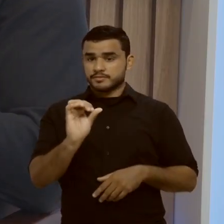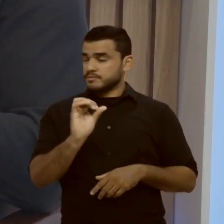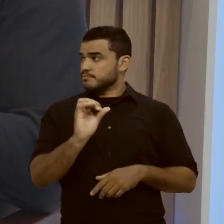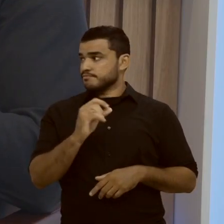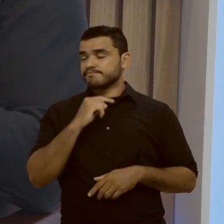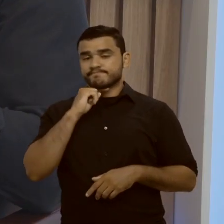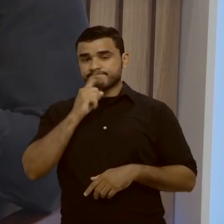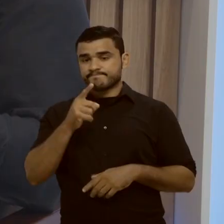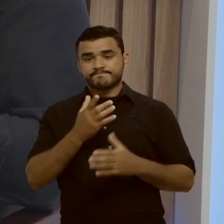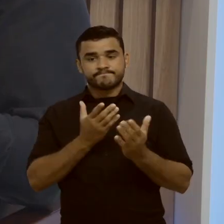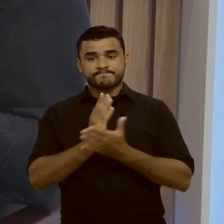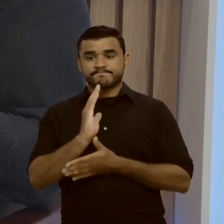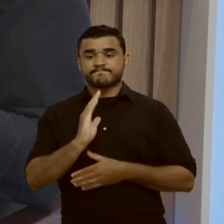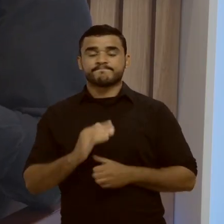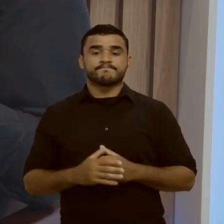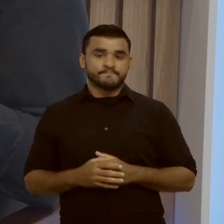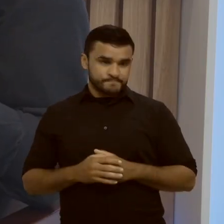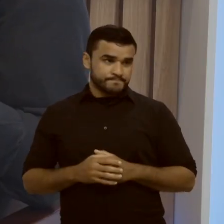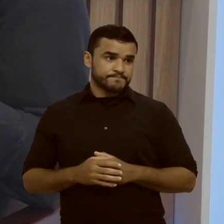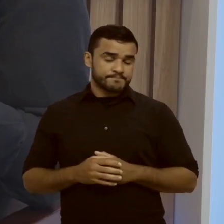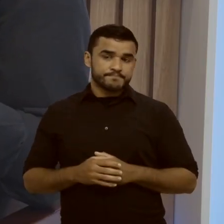se classificar. Fica